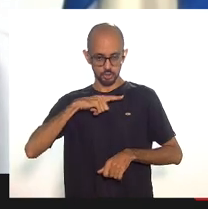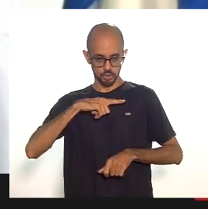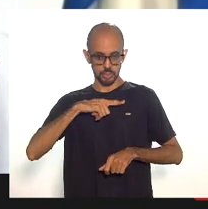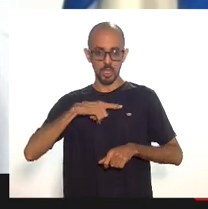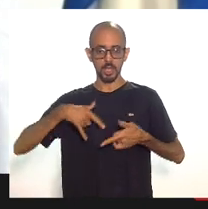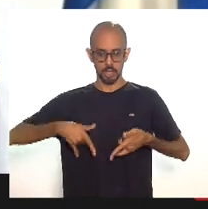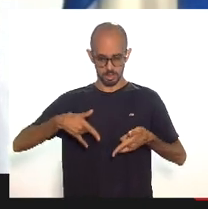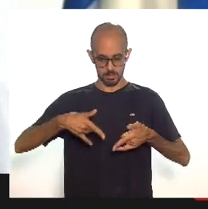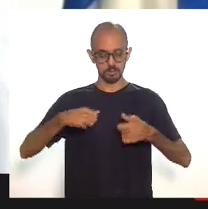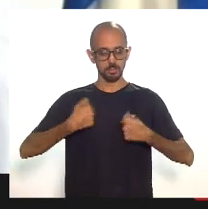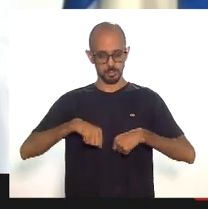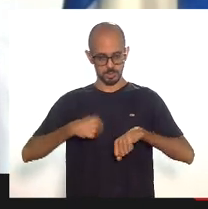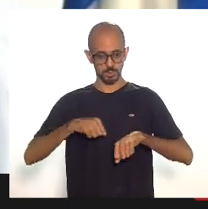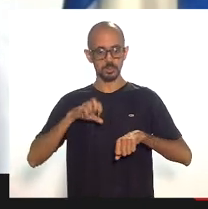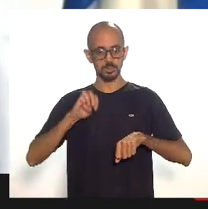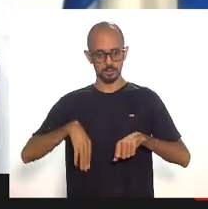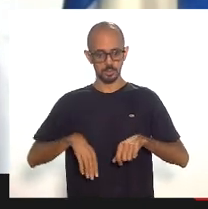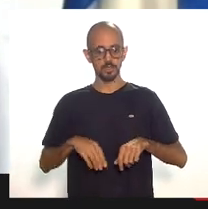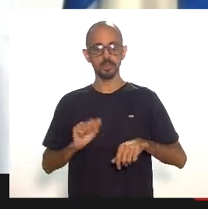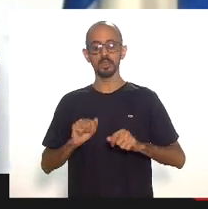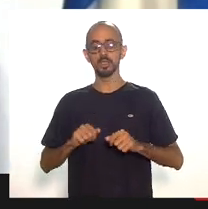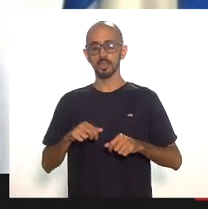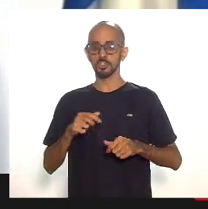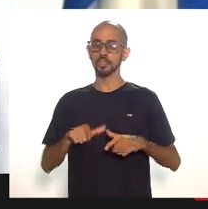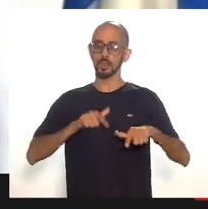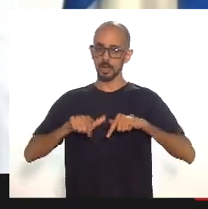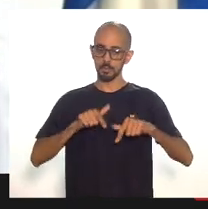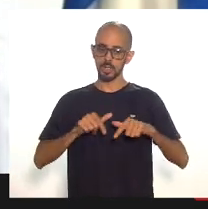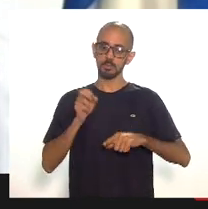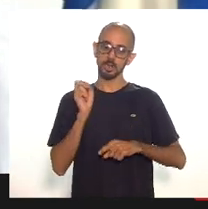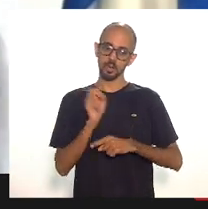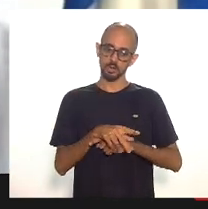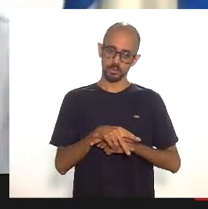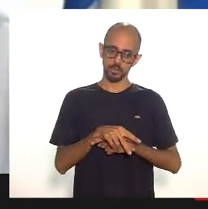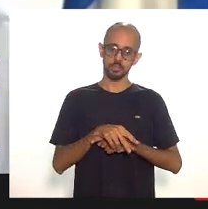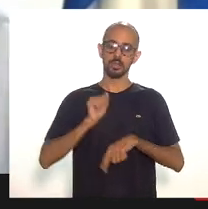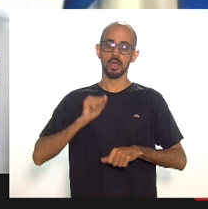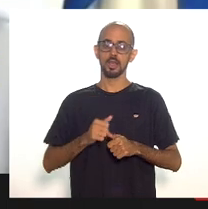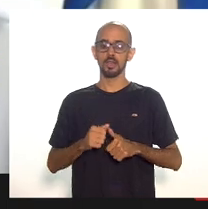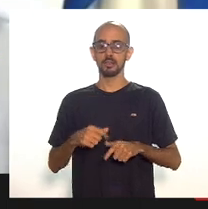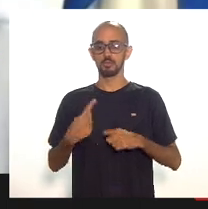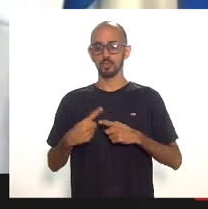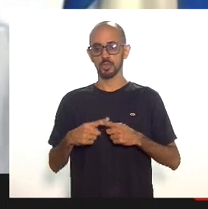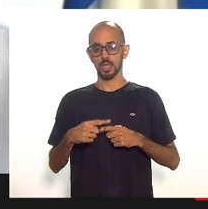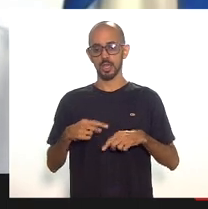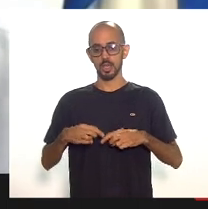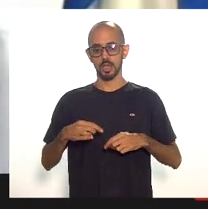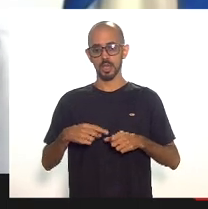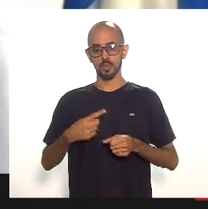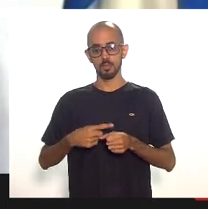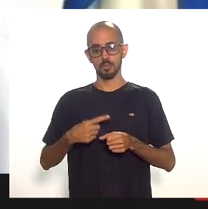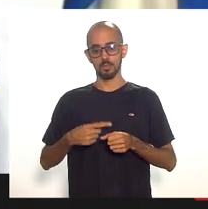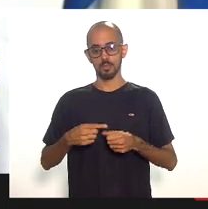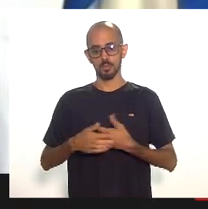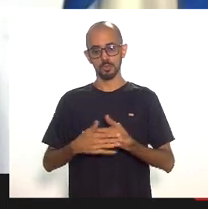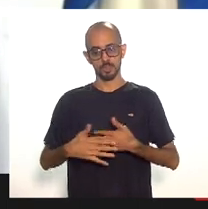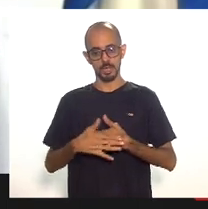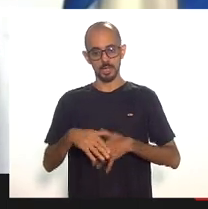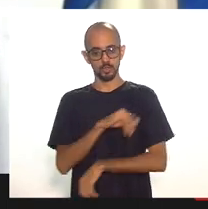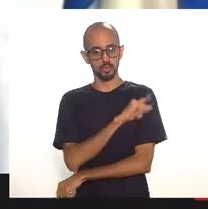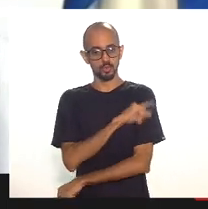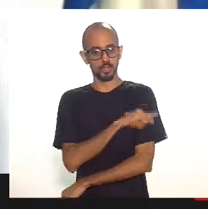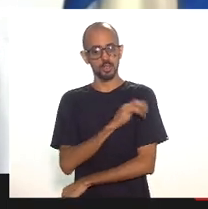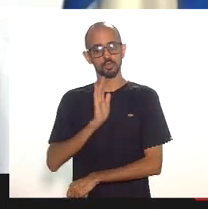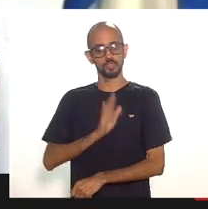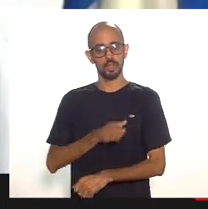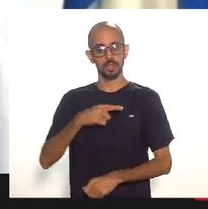ser reabertos, e a gente está trabalhando na contratação de cada vez mais. Mas o município do Rio de Janeiro já abriu mais de 360